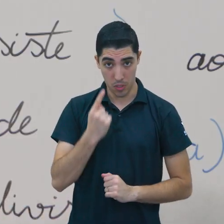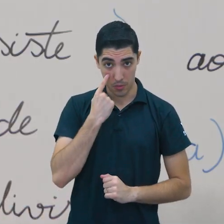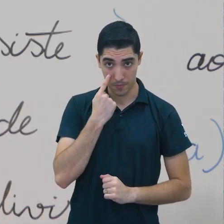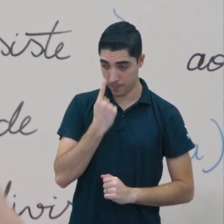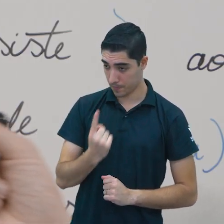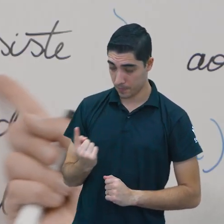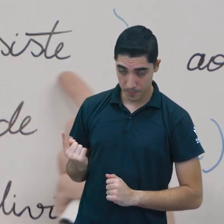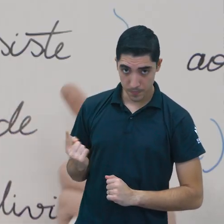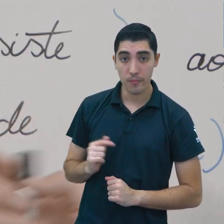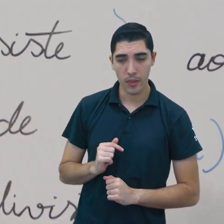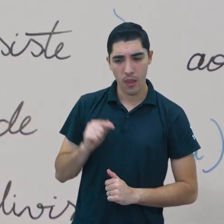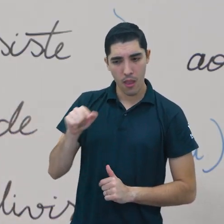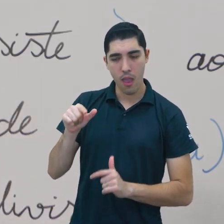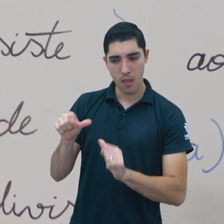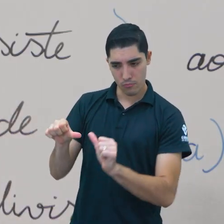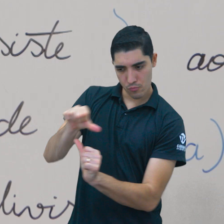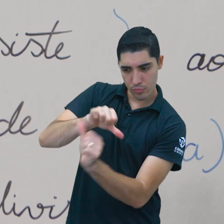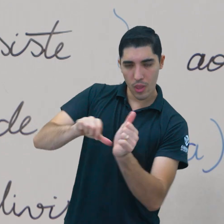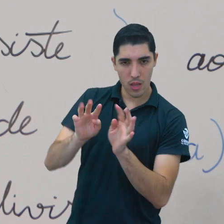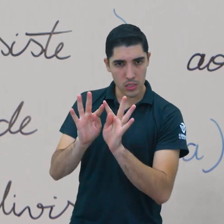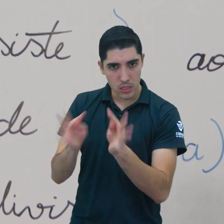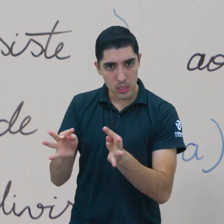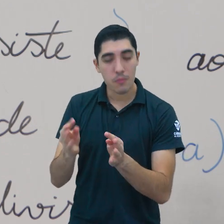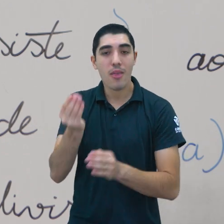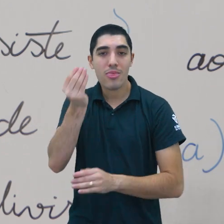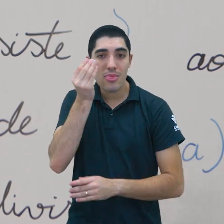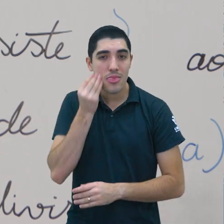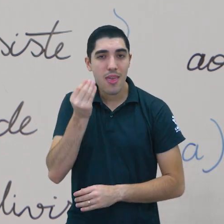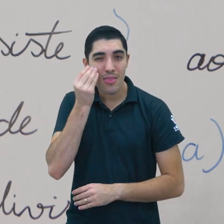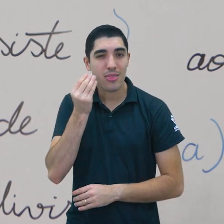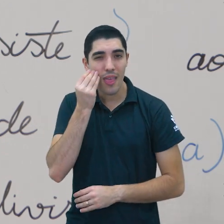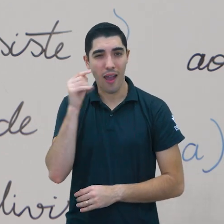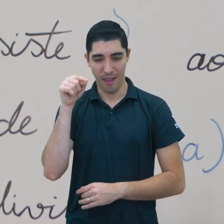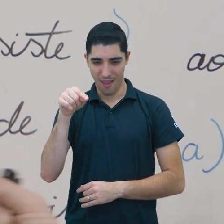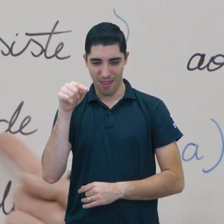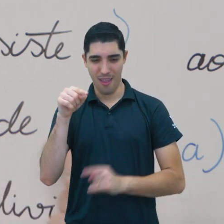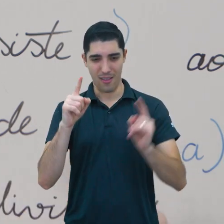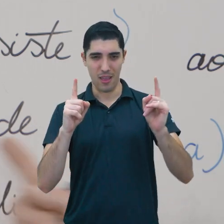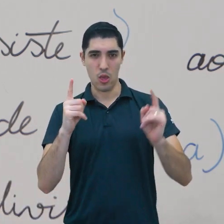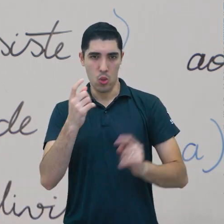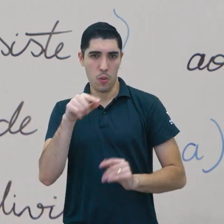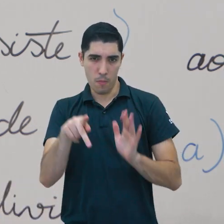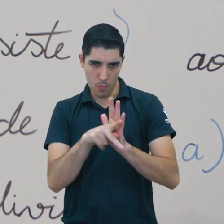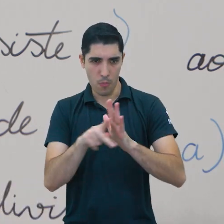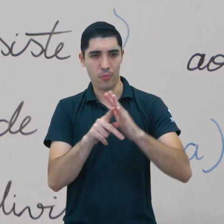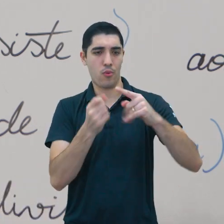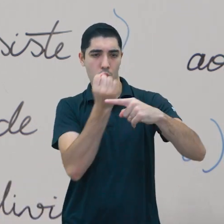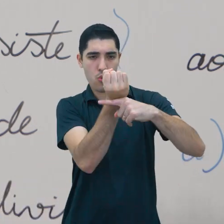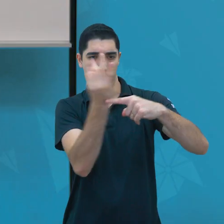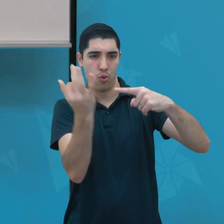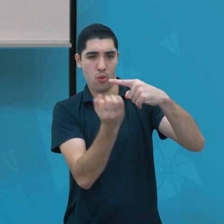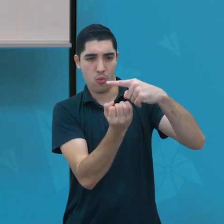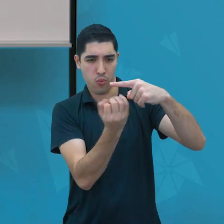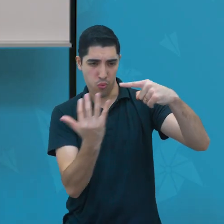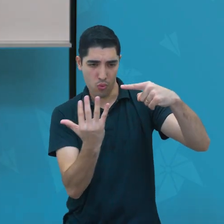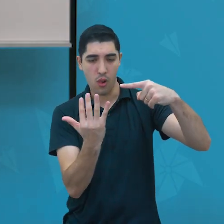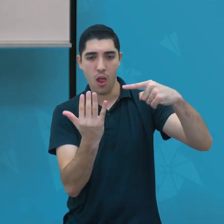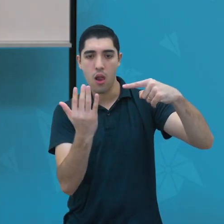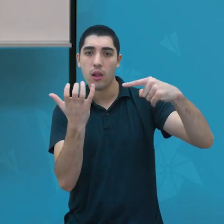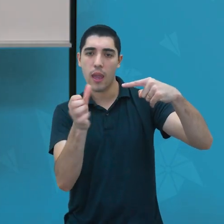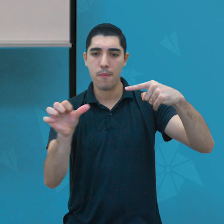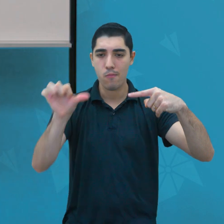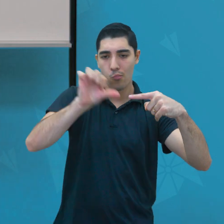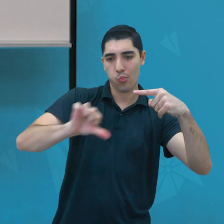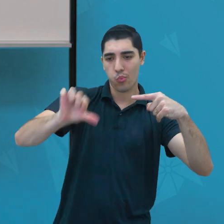a simplificação consiste em reduzir o formato de uma fração. Mas por meio do